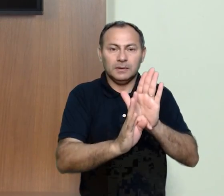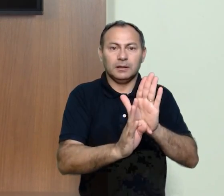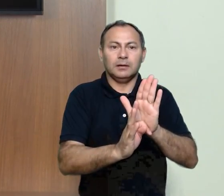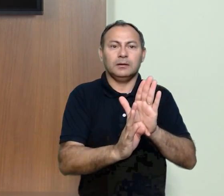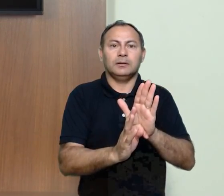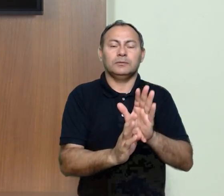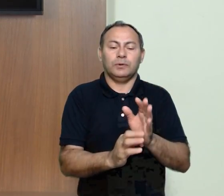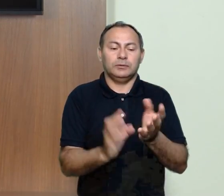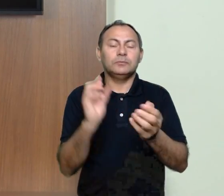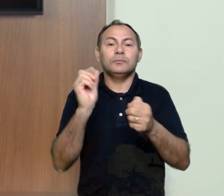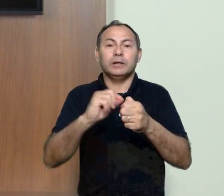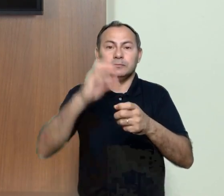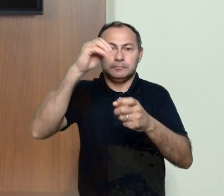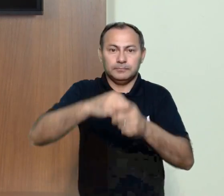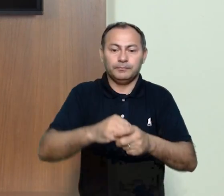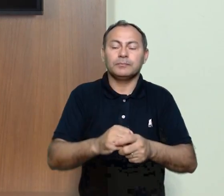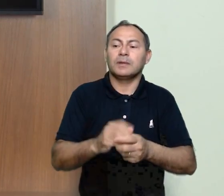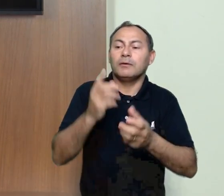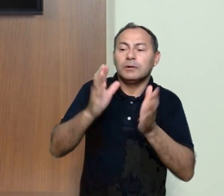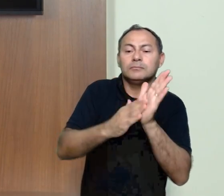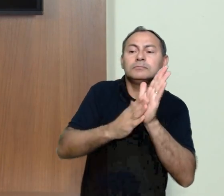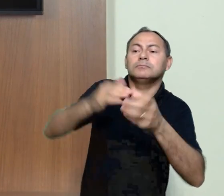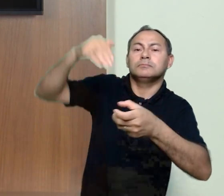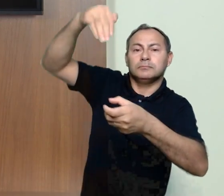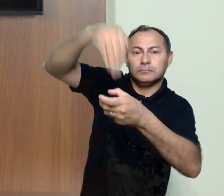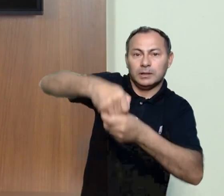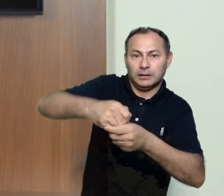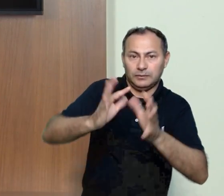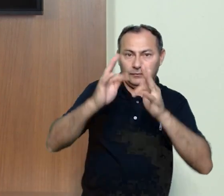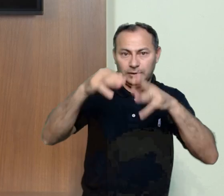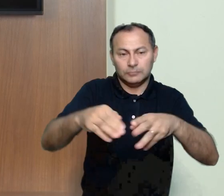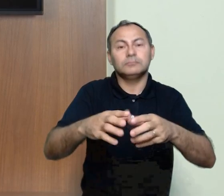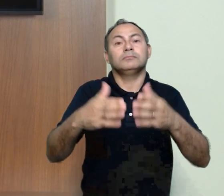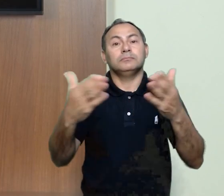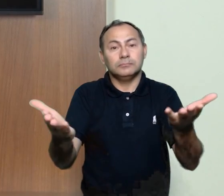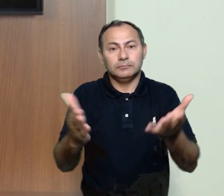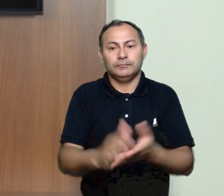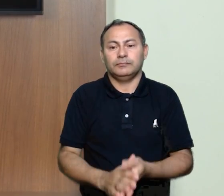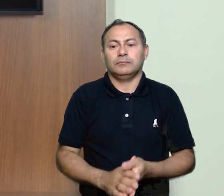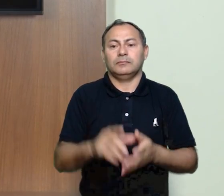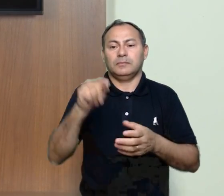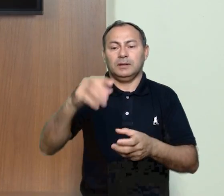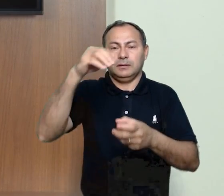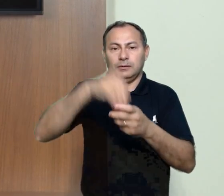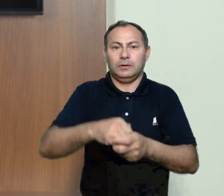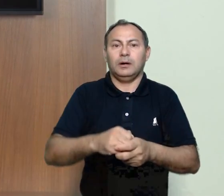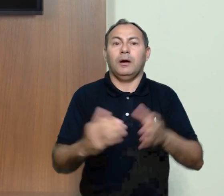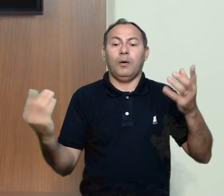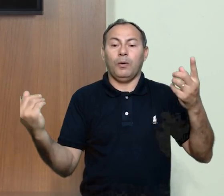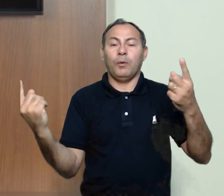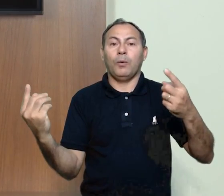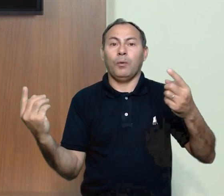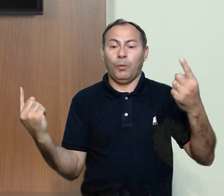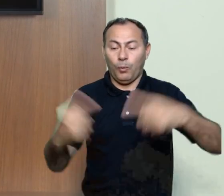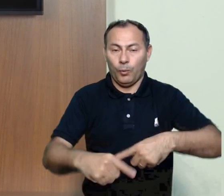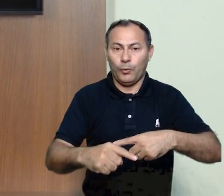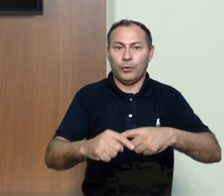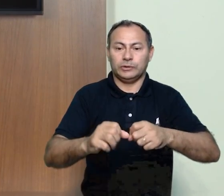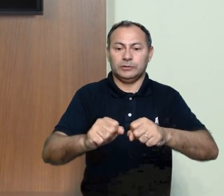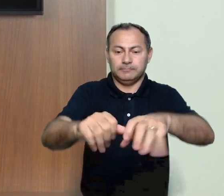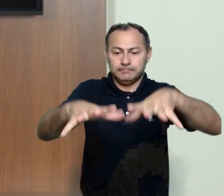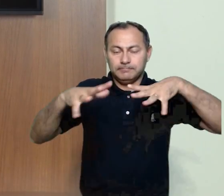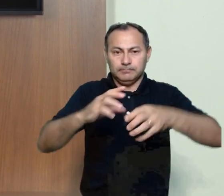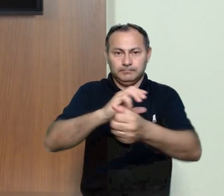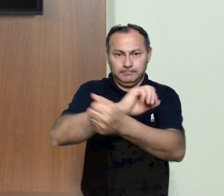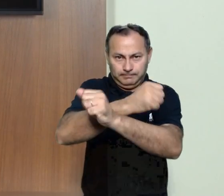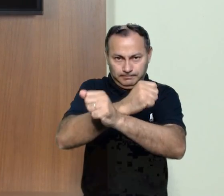foram submetidos à votação final. Portanto, estávamos na última sessão do concílio,